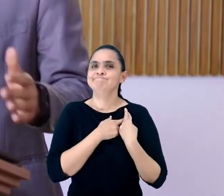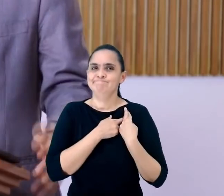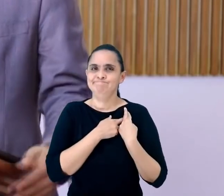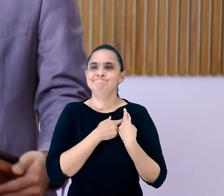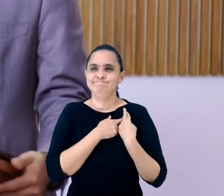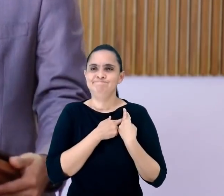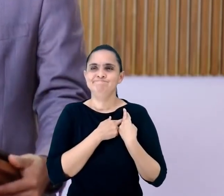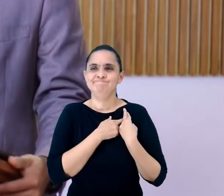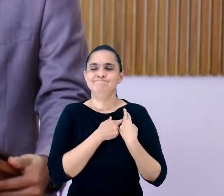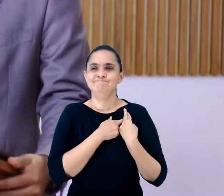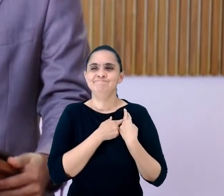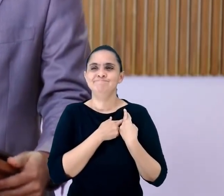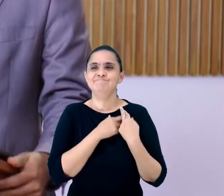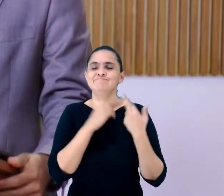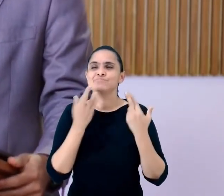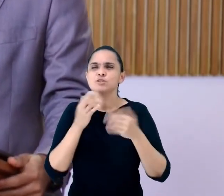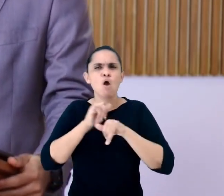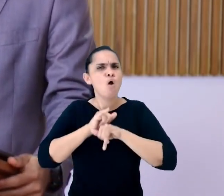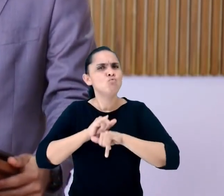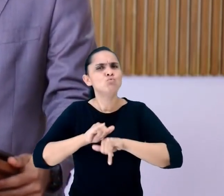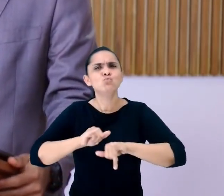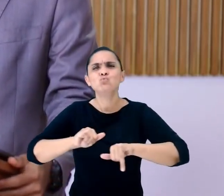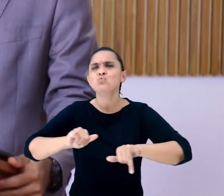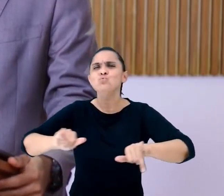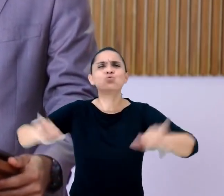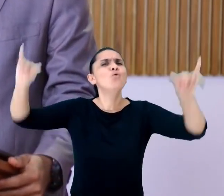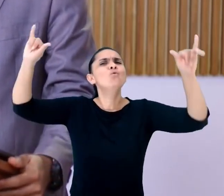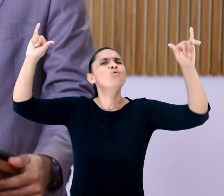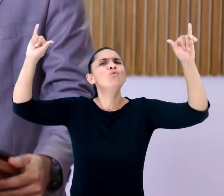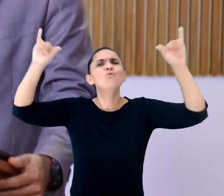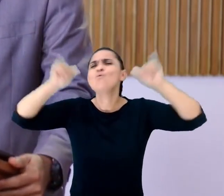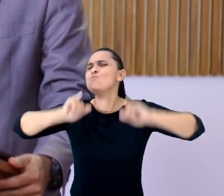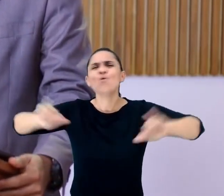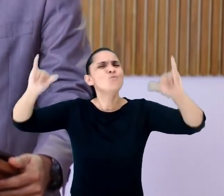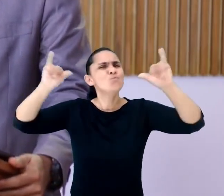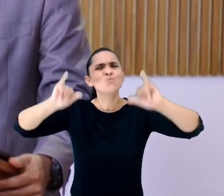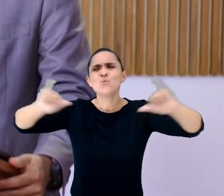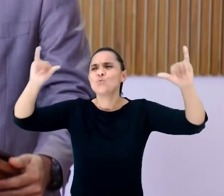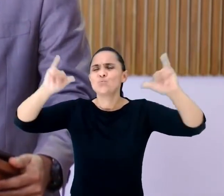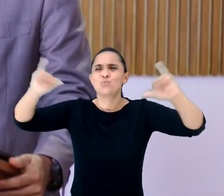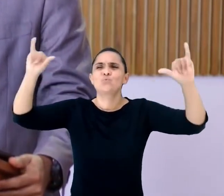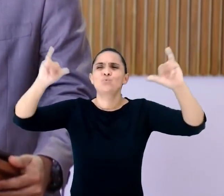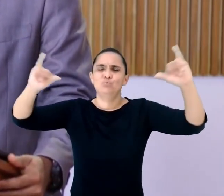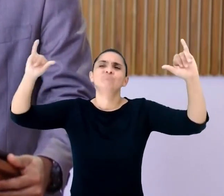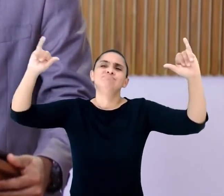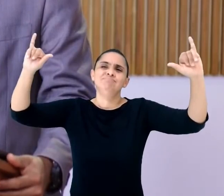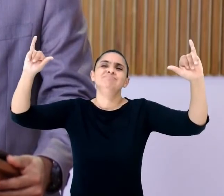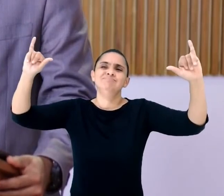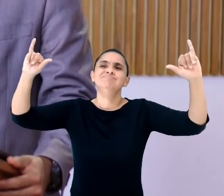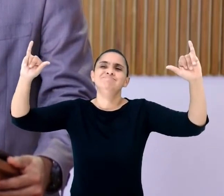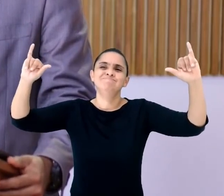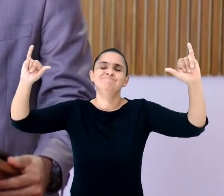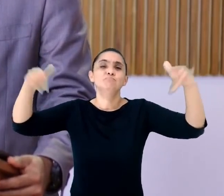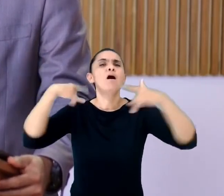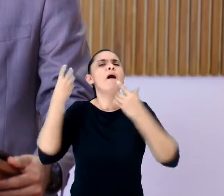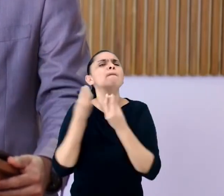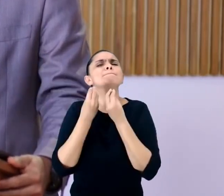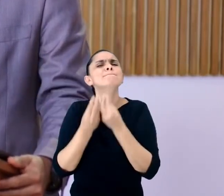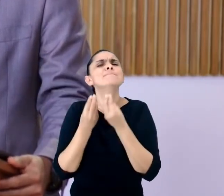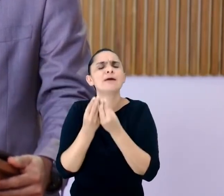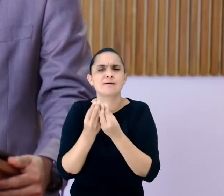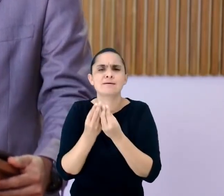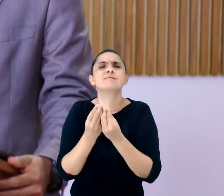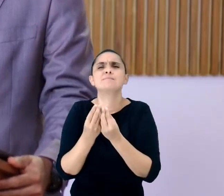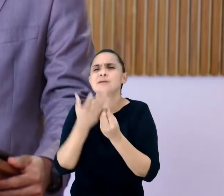o livro, de levar então a mensagem para a conclusão da obra que está diante